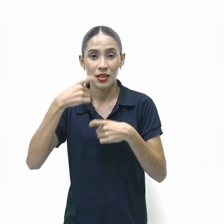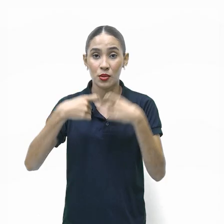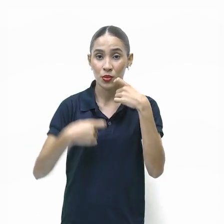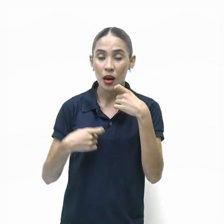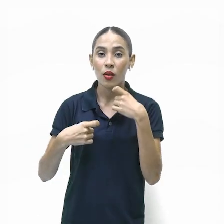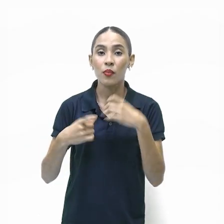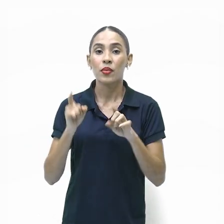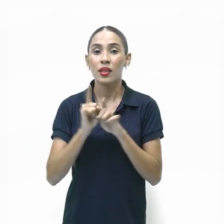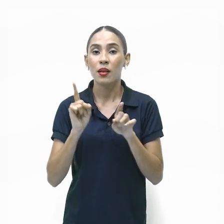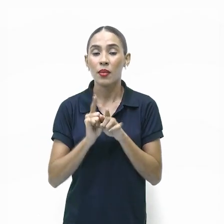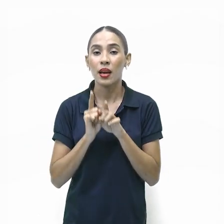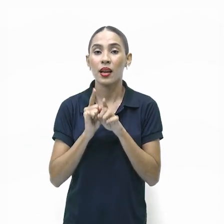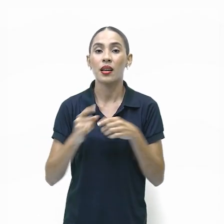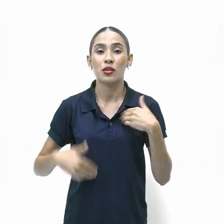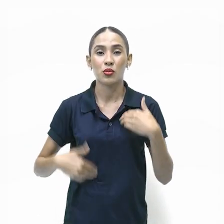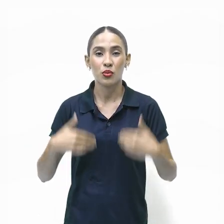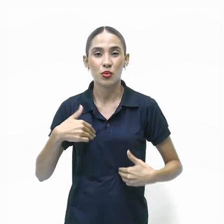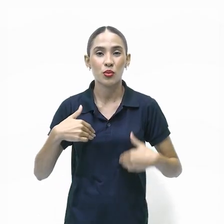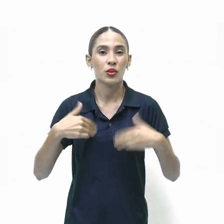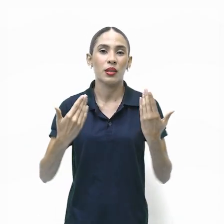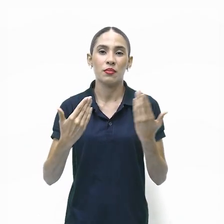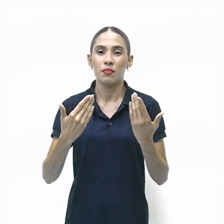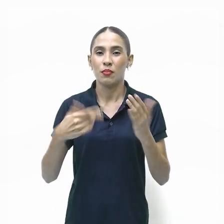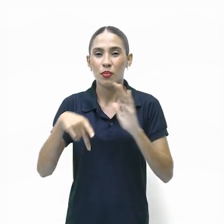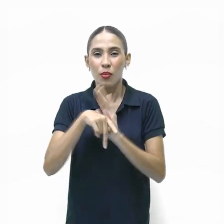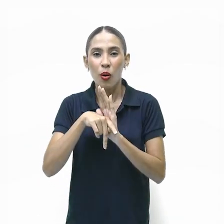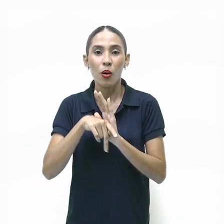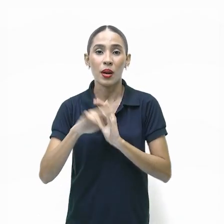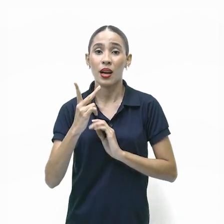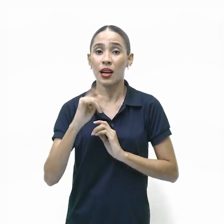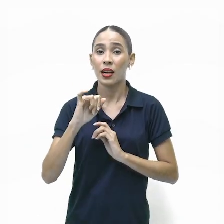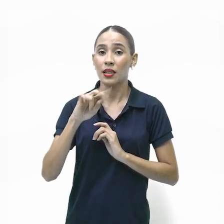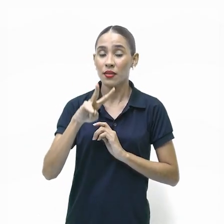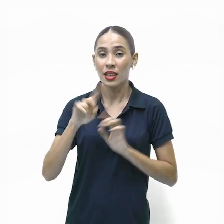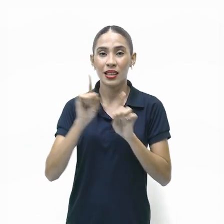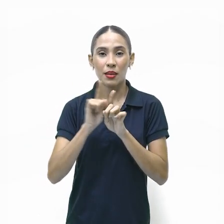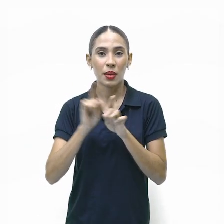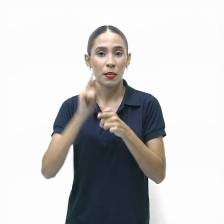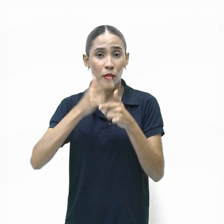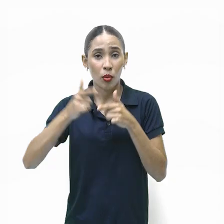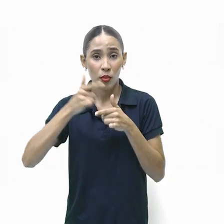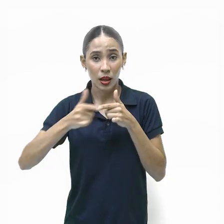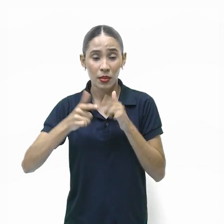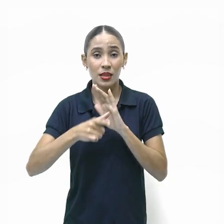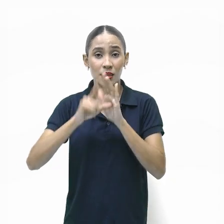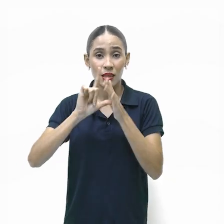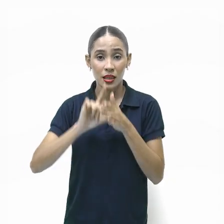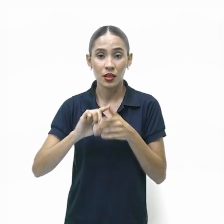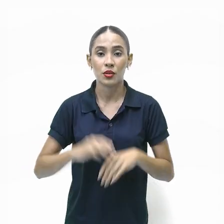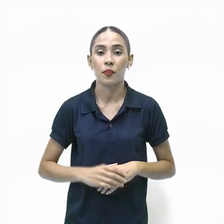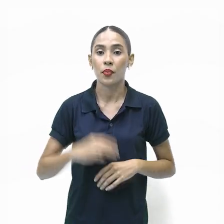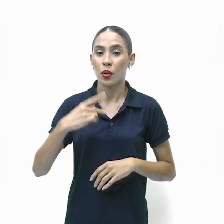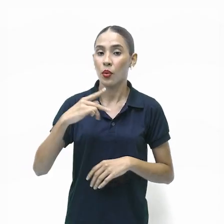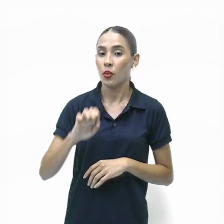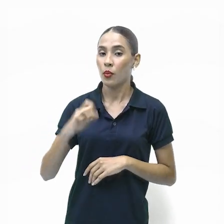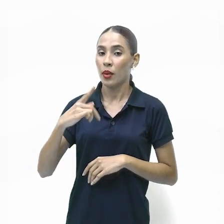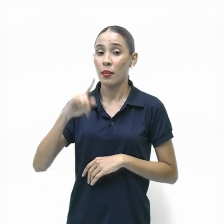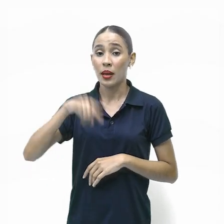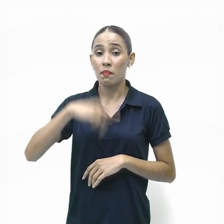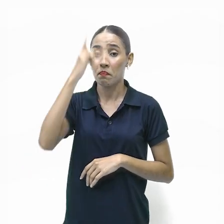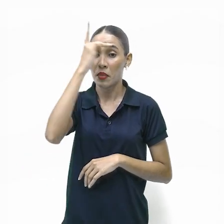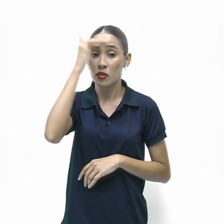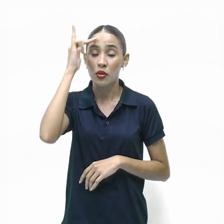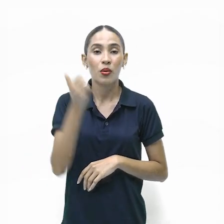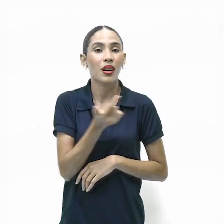sexuais, sorologia HIV da parceira e outras vulnerabilidades. Já o PEP é para pessoas